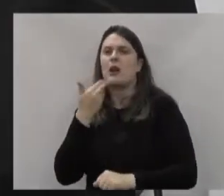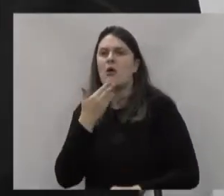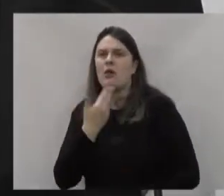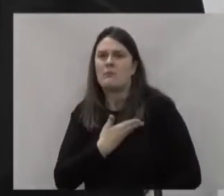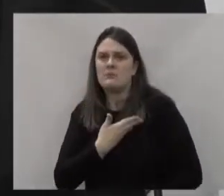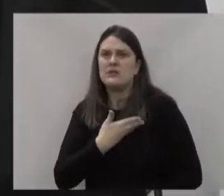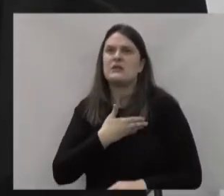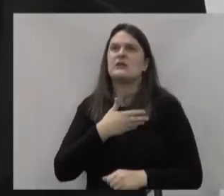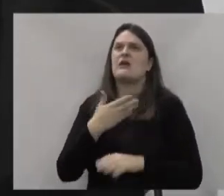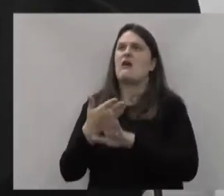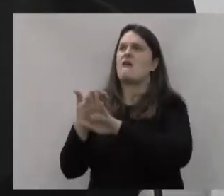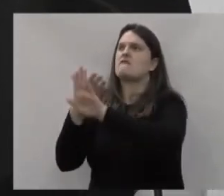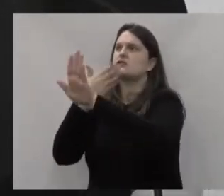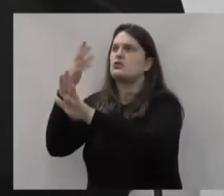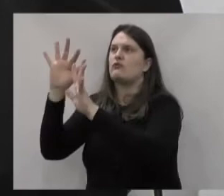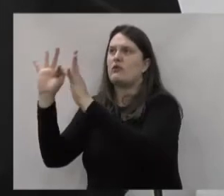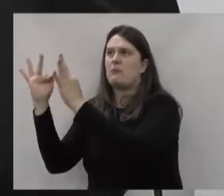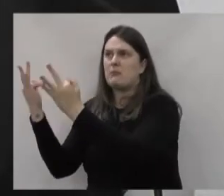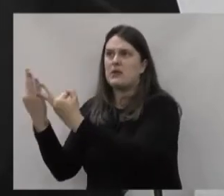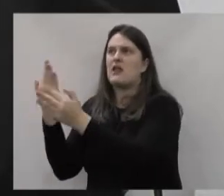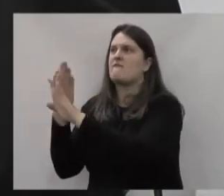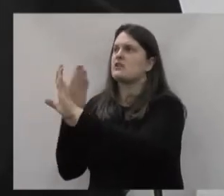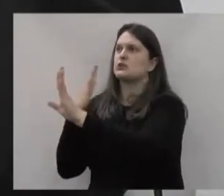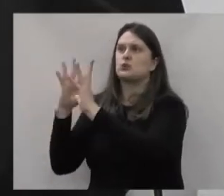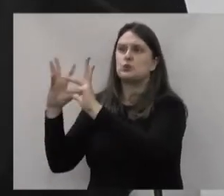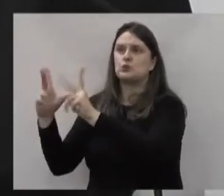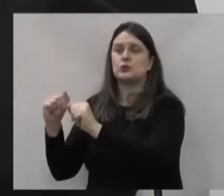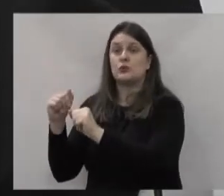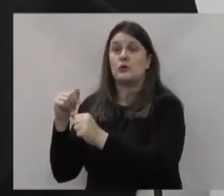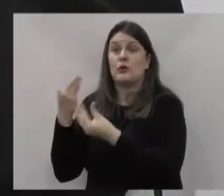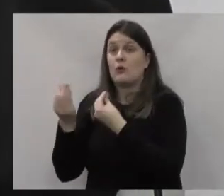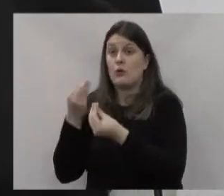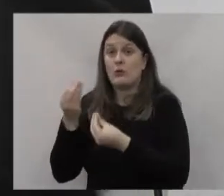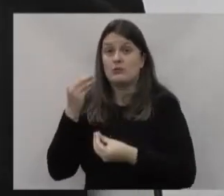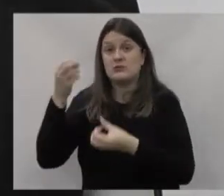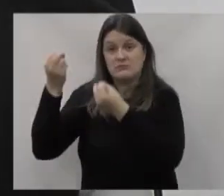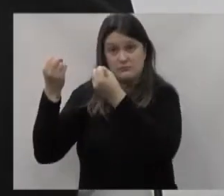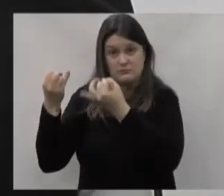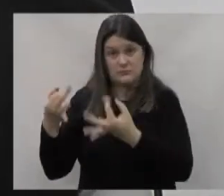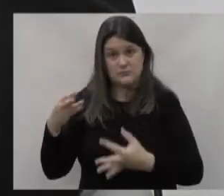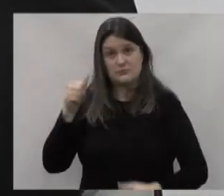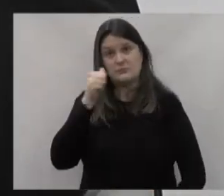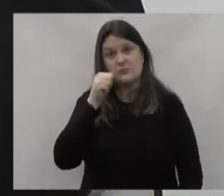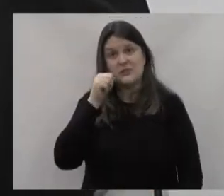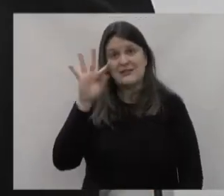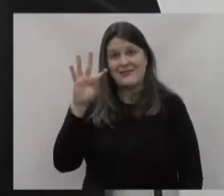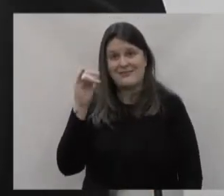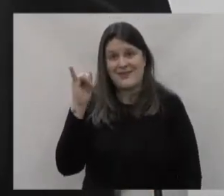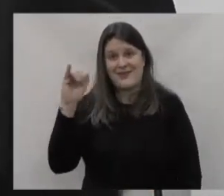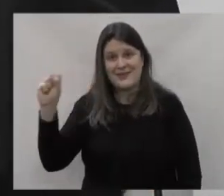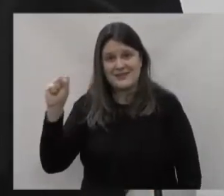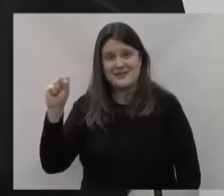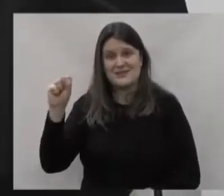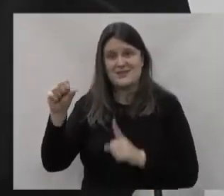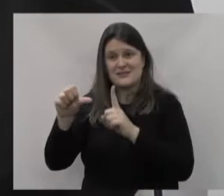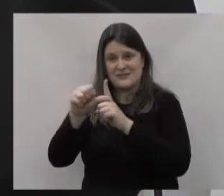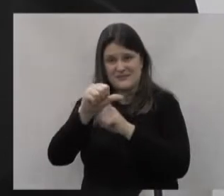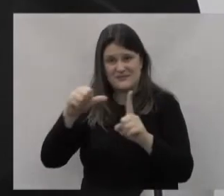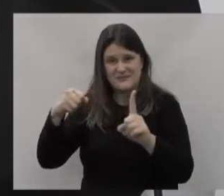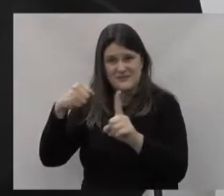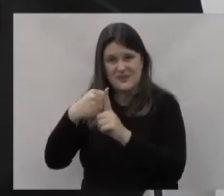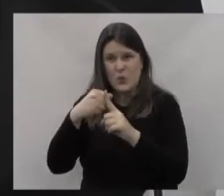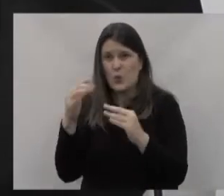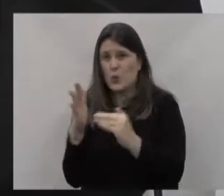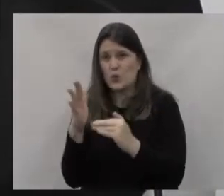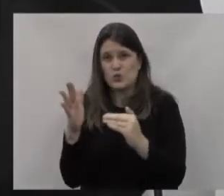amiga, afastou os familiares, afastou tudo. Como disse a Thaís, o feminicídio é a última ratio, é o último